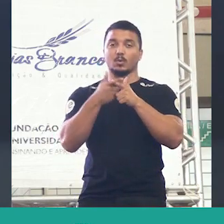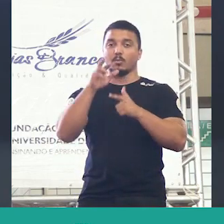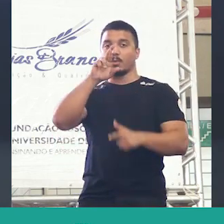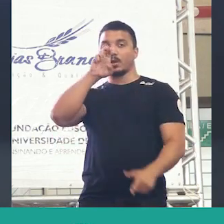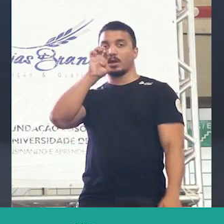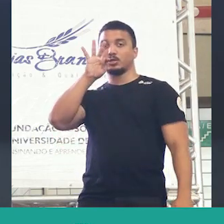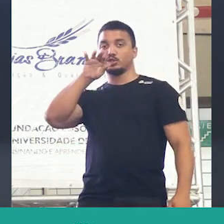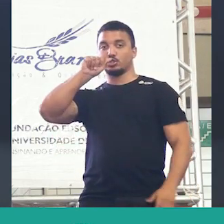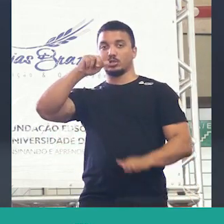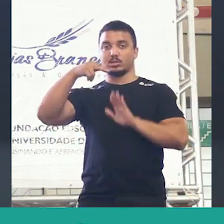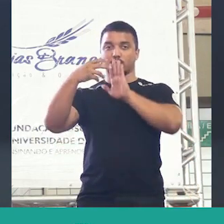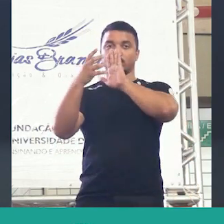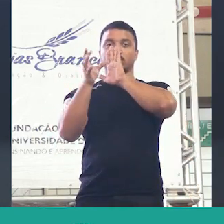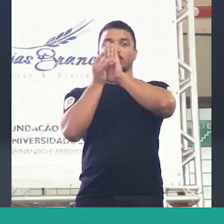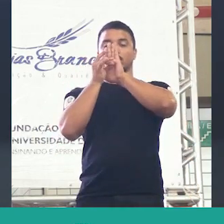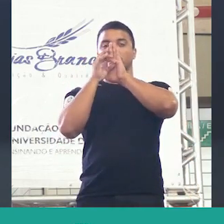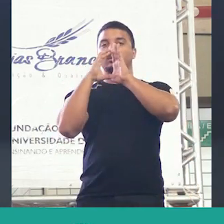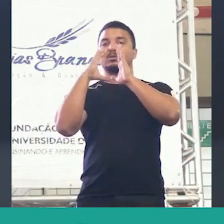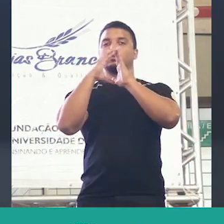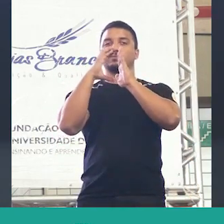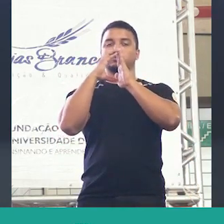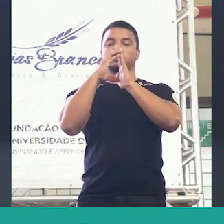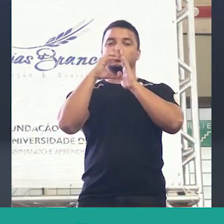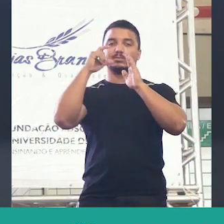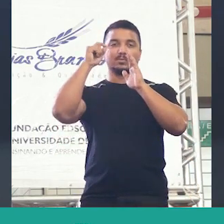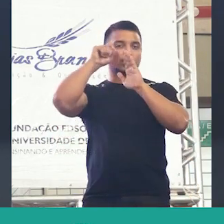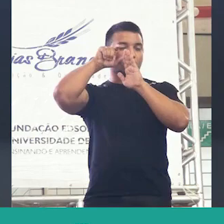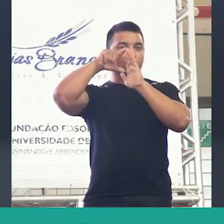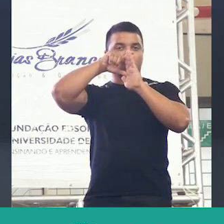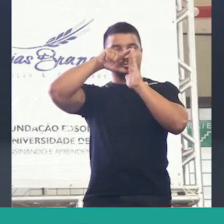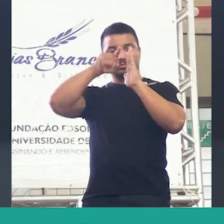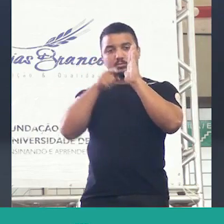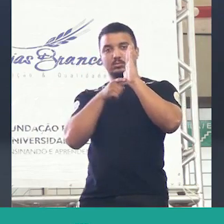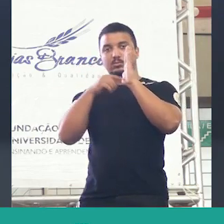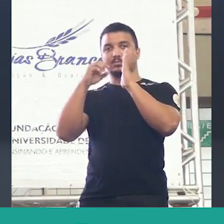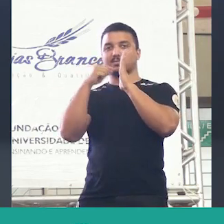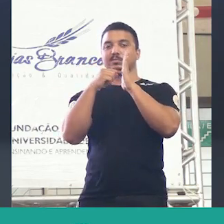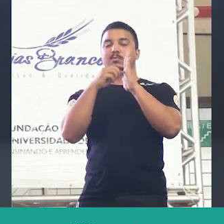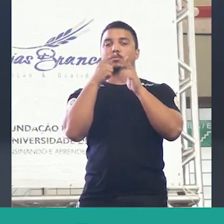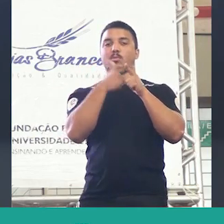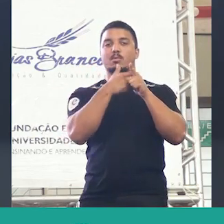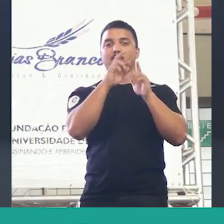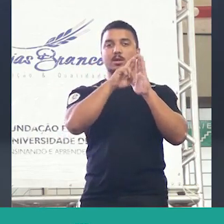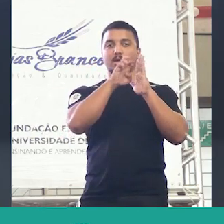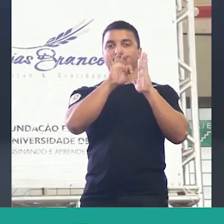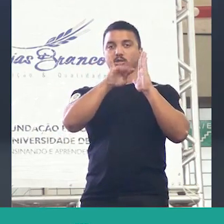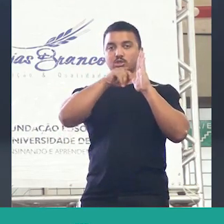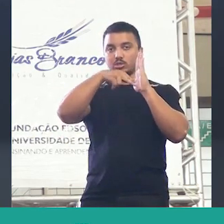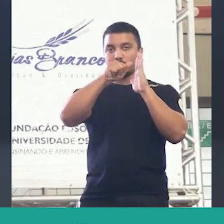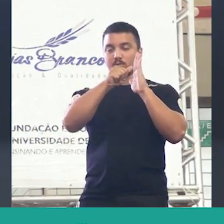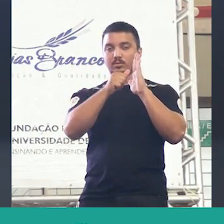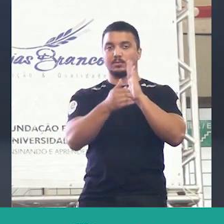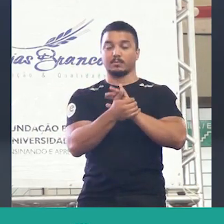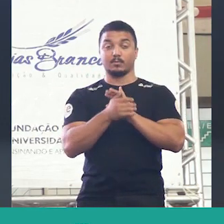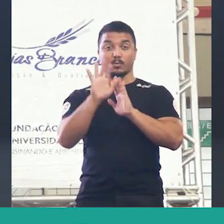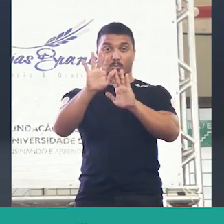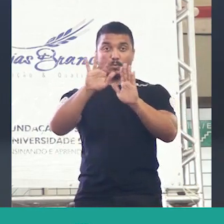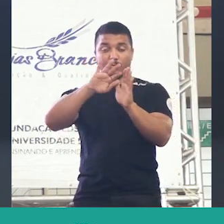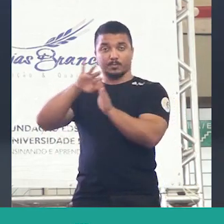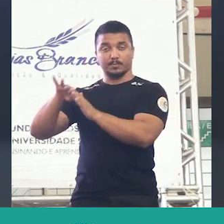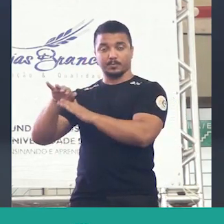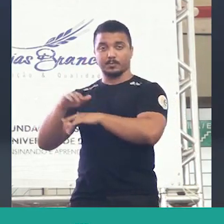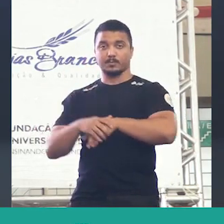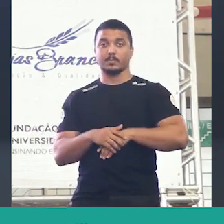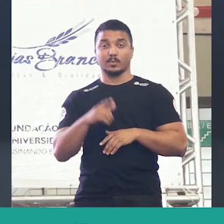retina. Isso aí, pessoal, é silencioso, não dói, mas você vai ter perdas irreversíveis. Bora lá. Note